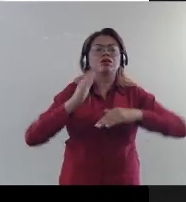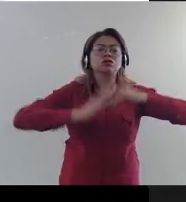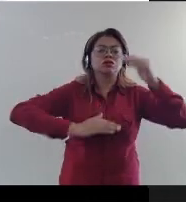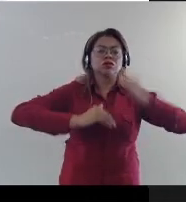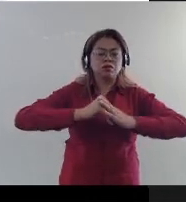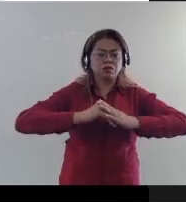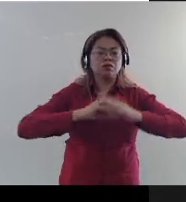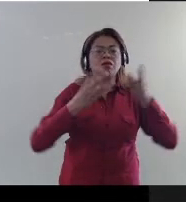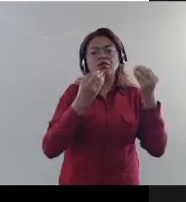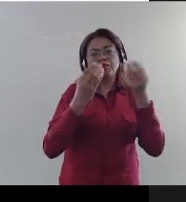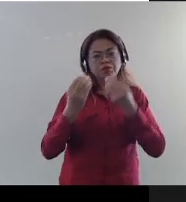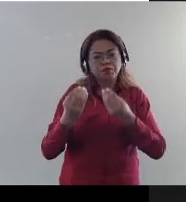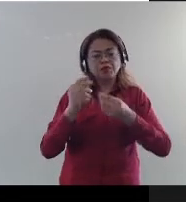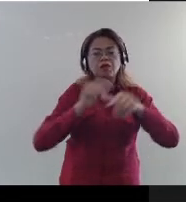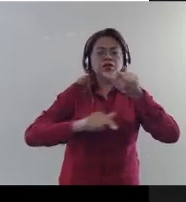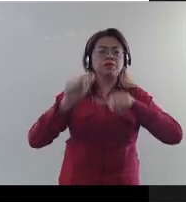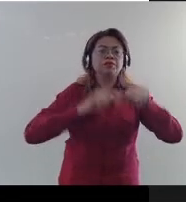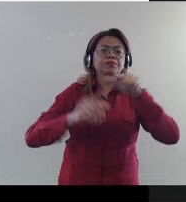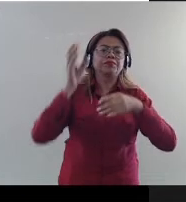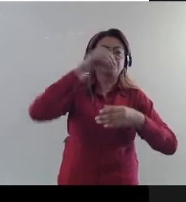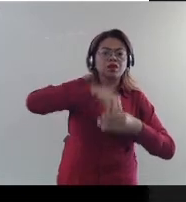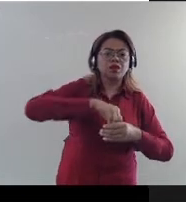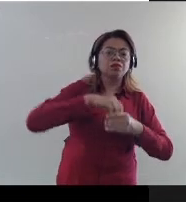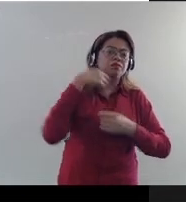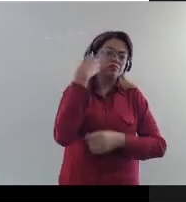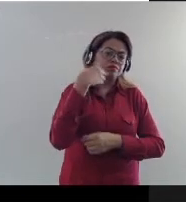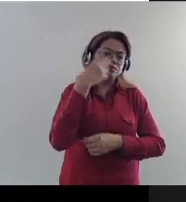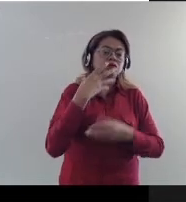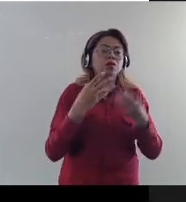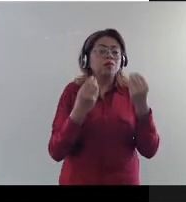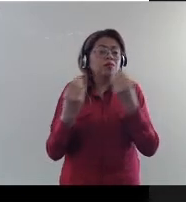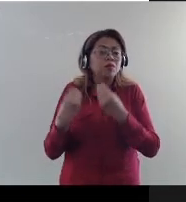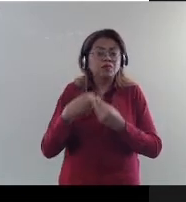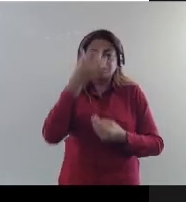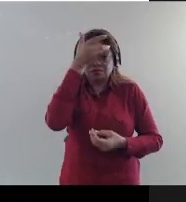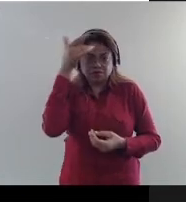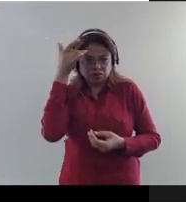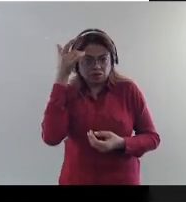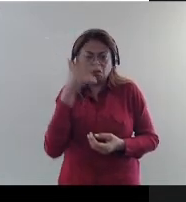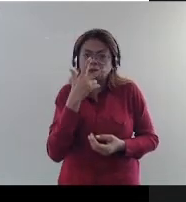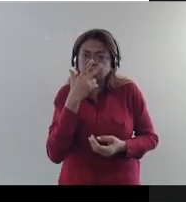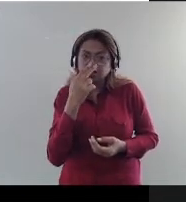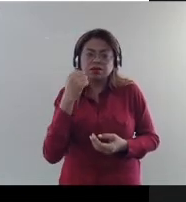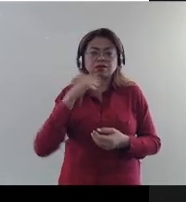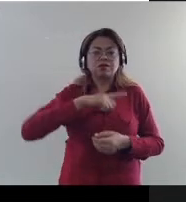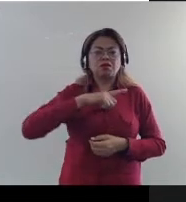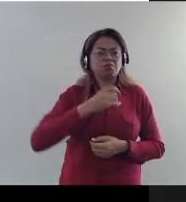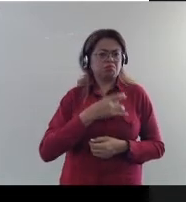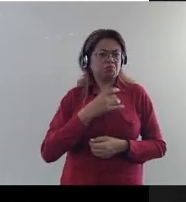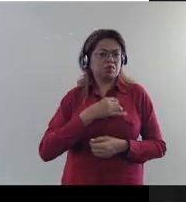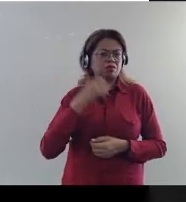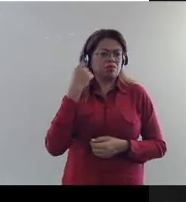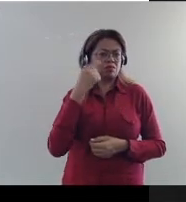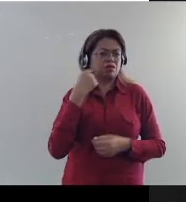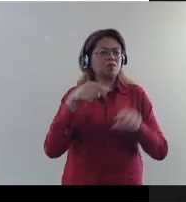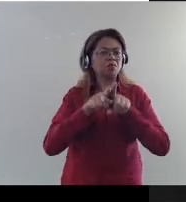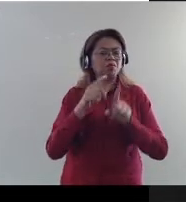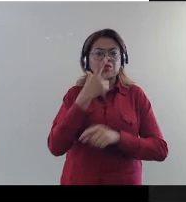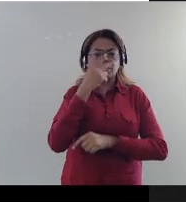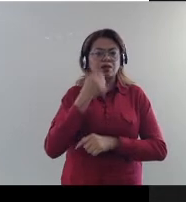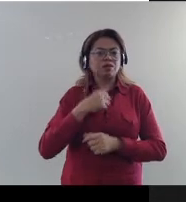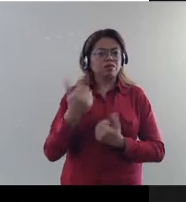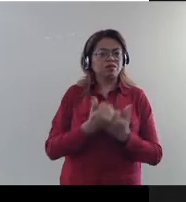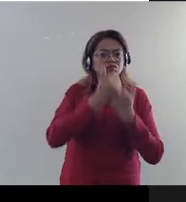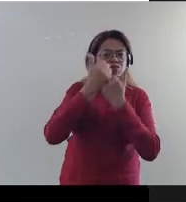porque o que eu tenho visto dentro da advocacia é que muita gente tem medo, né, da tecnologia, como se ela fosse acabar com